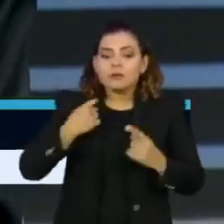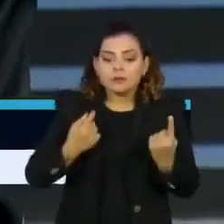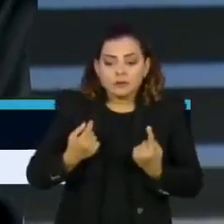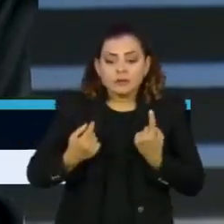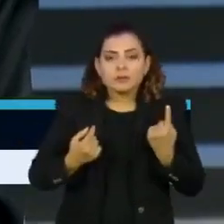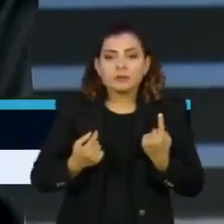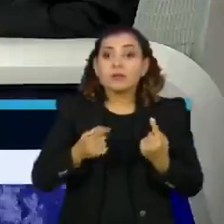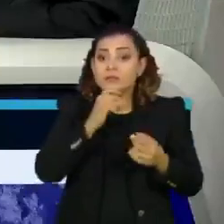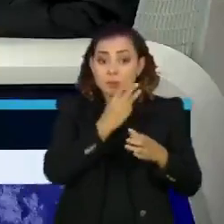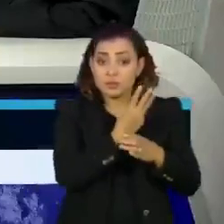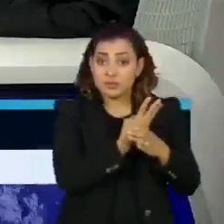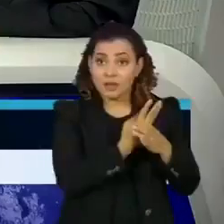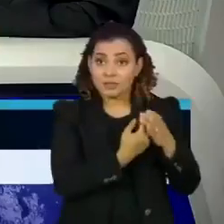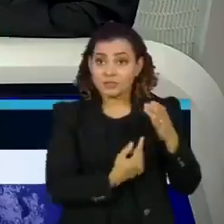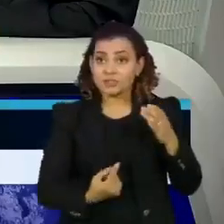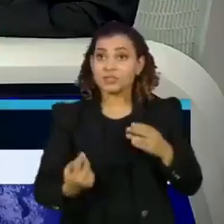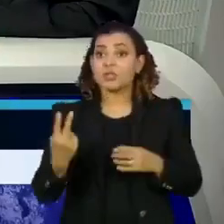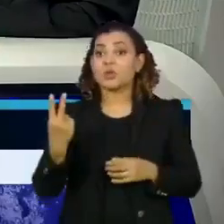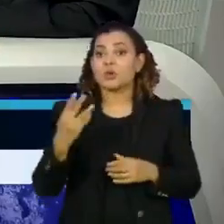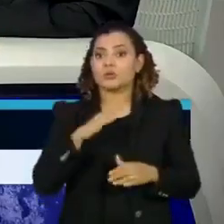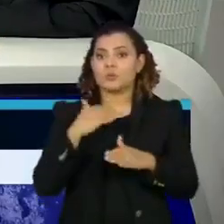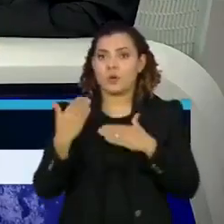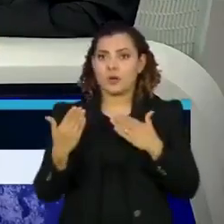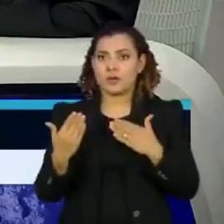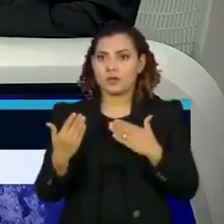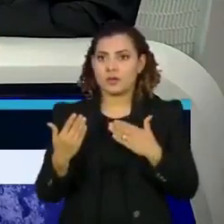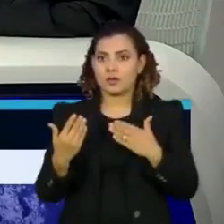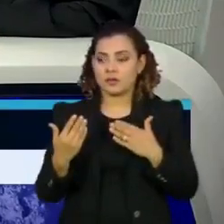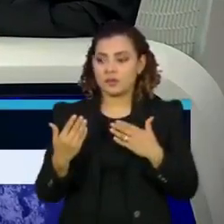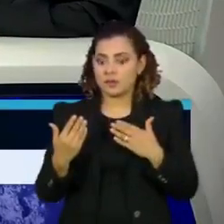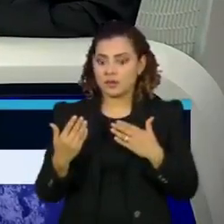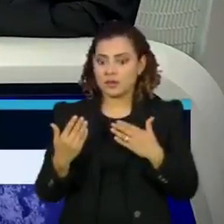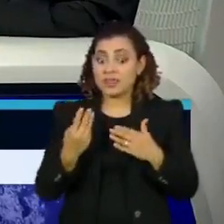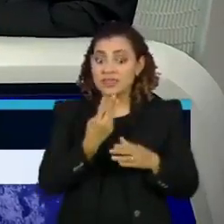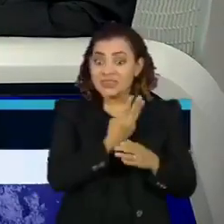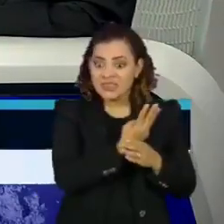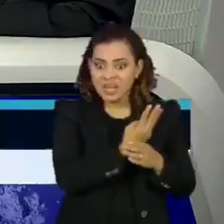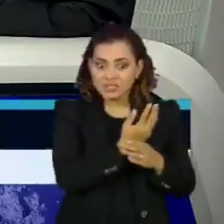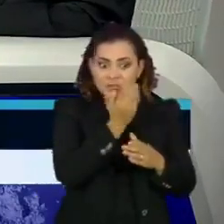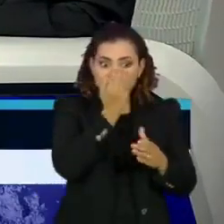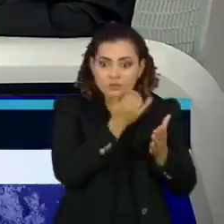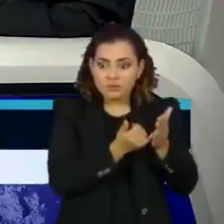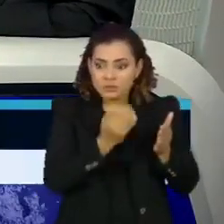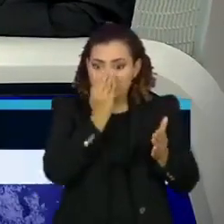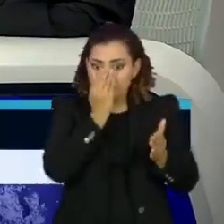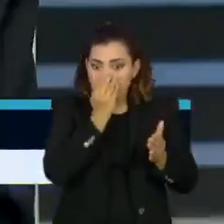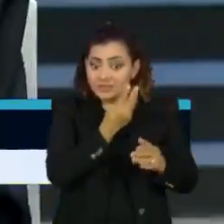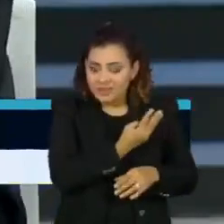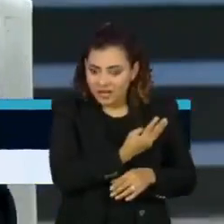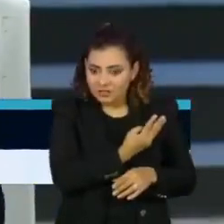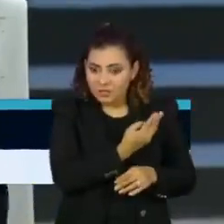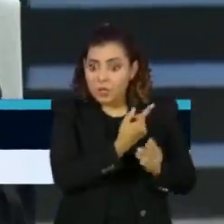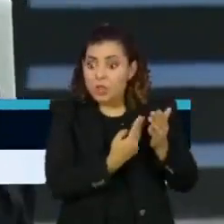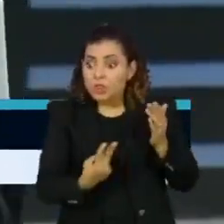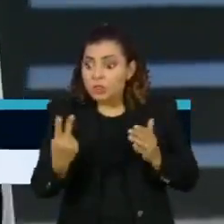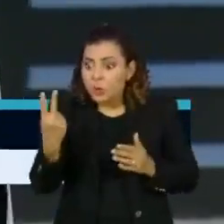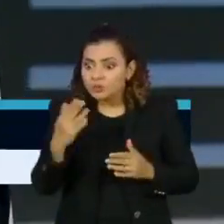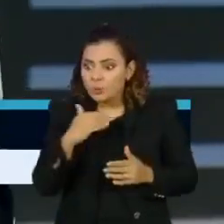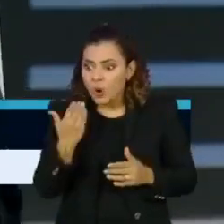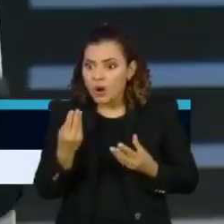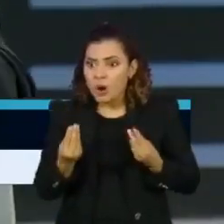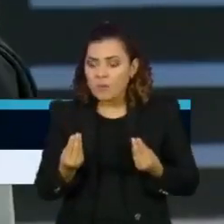cada três pacientes entubados dois morrem e eu me perguntei afinal de contas para que isso né porque